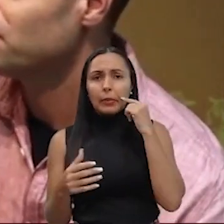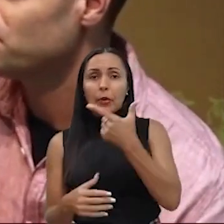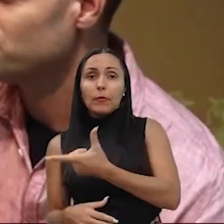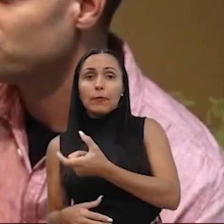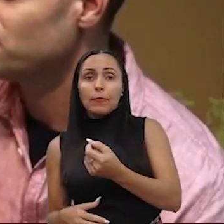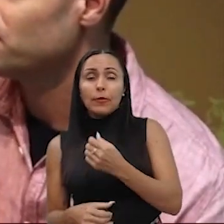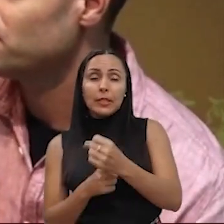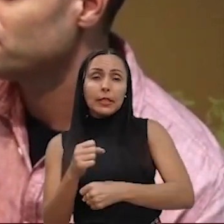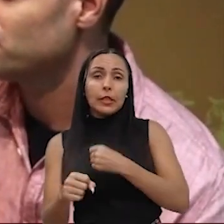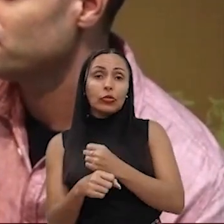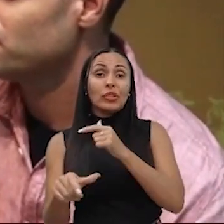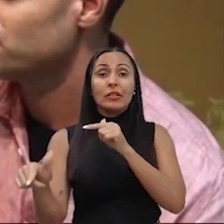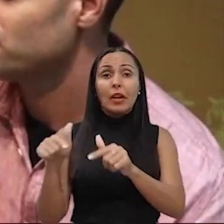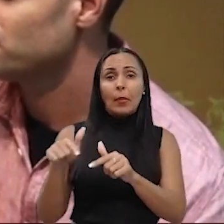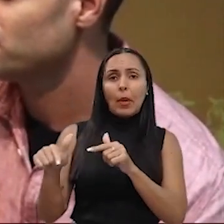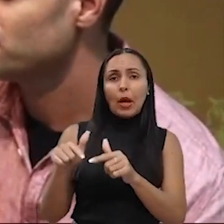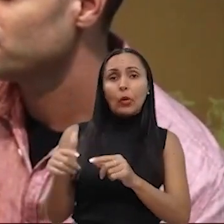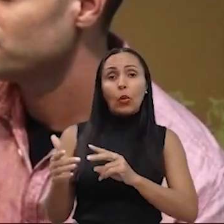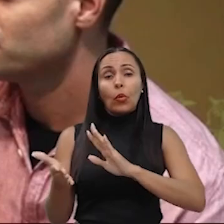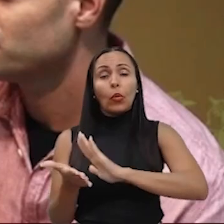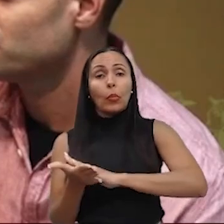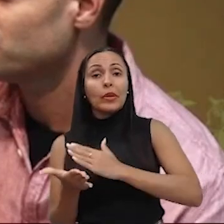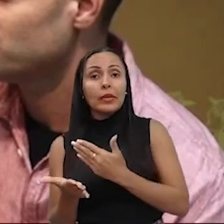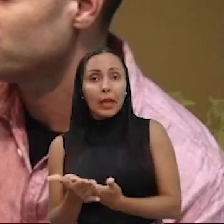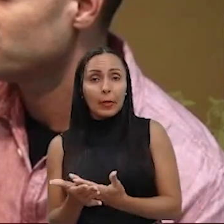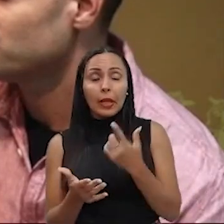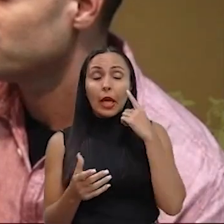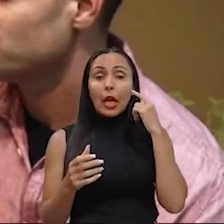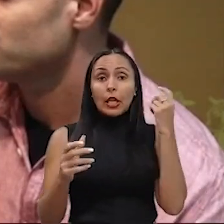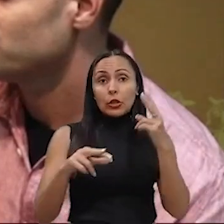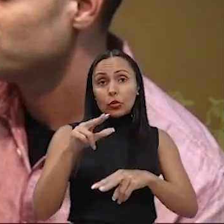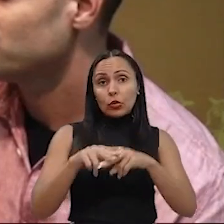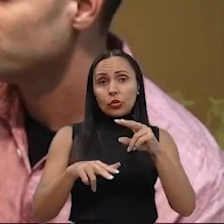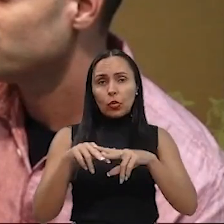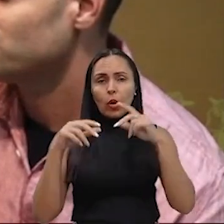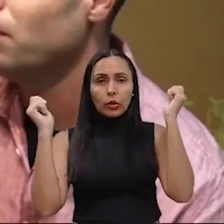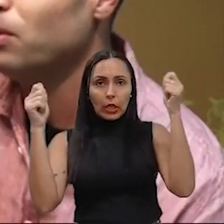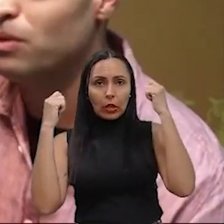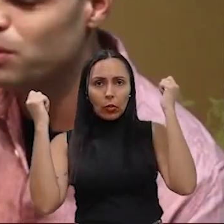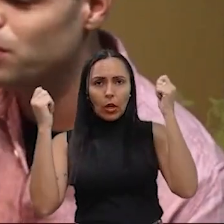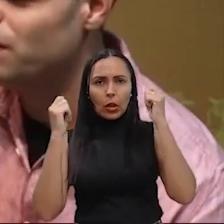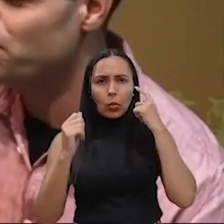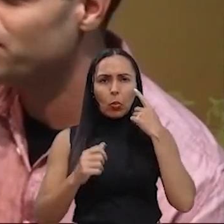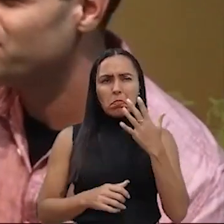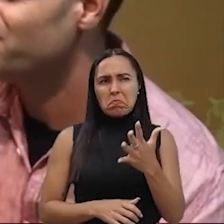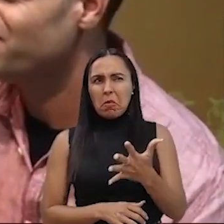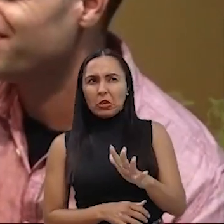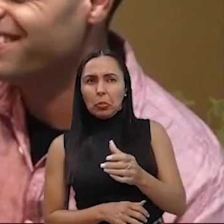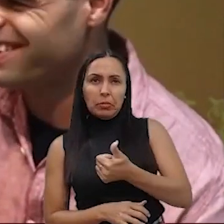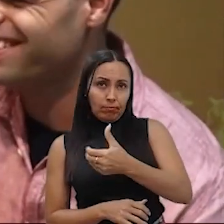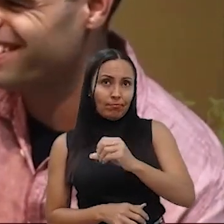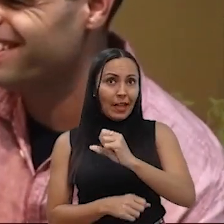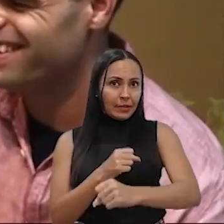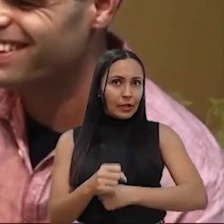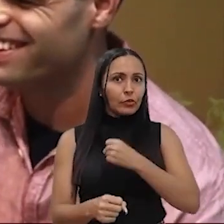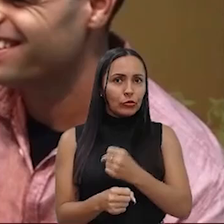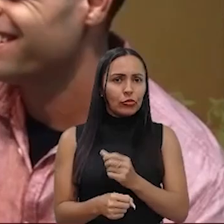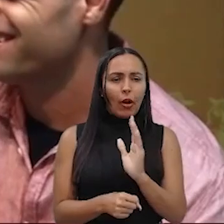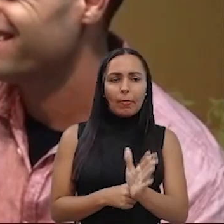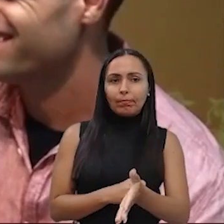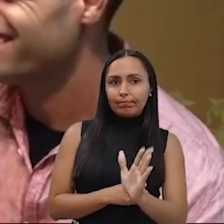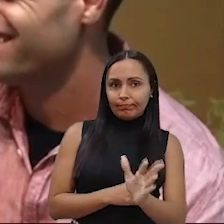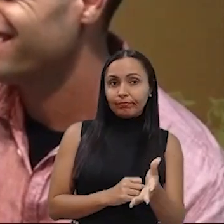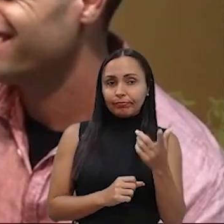intérprete de Libras. Só aí no São João do Caruaru seriam já quase 10 anos. Muito tempo, hein? Atuando nesse